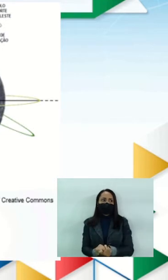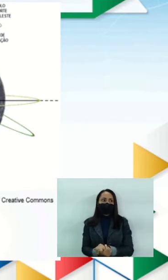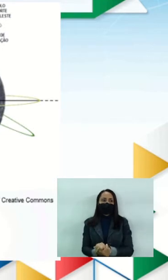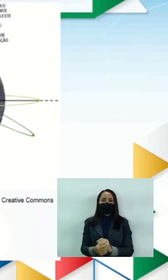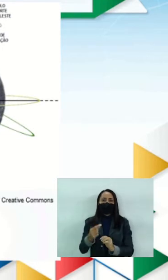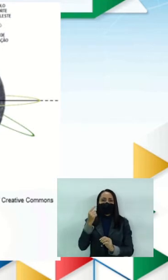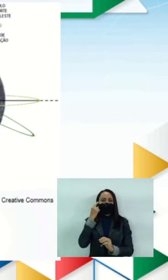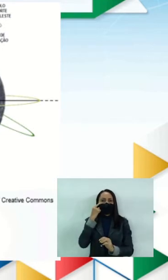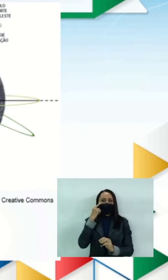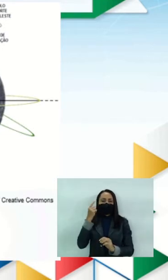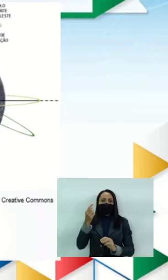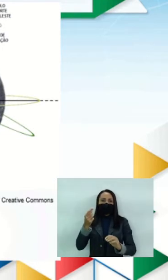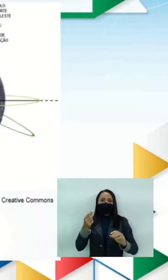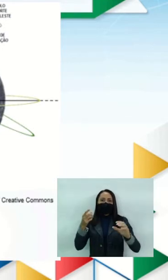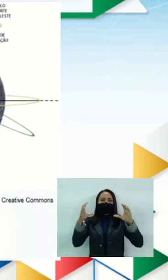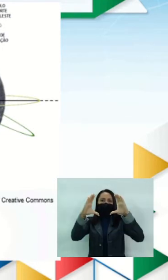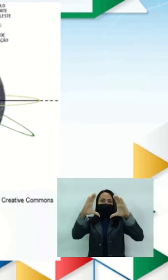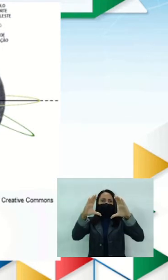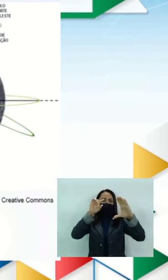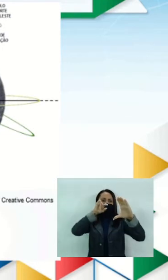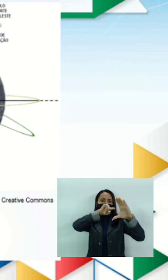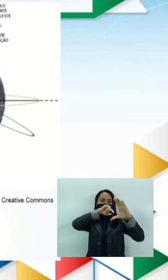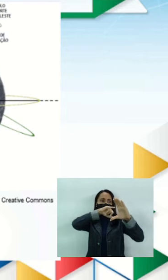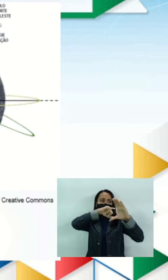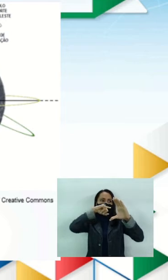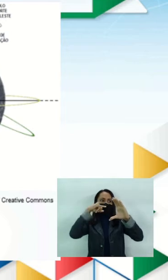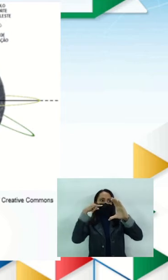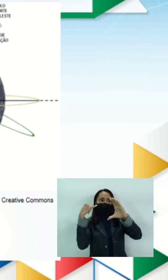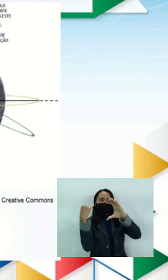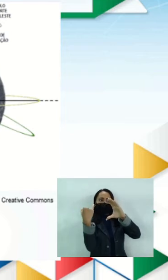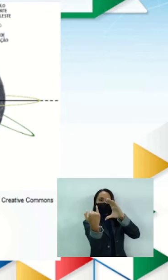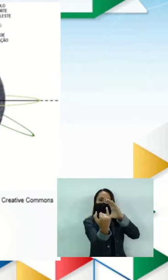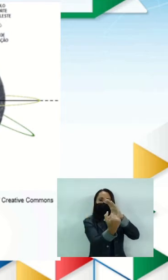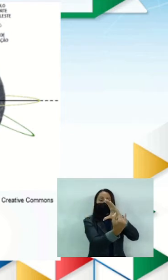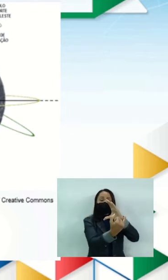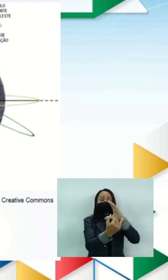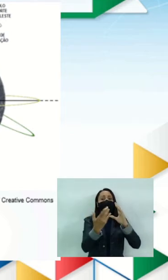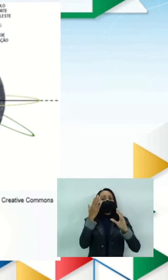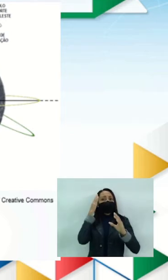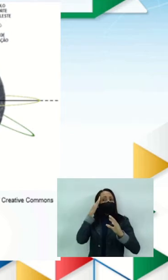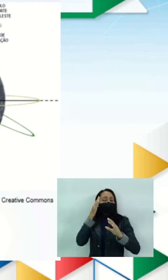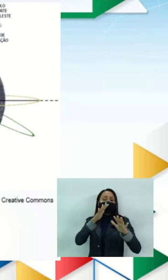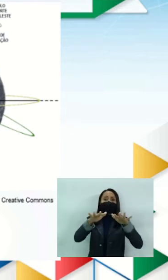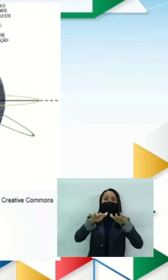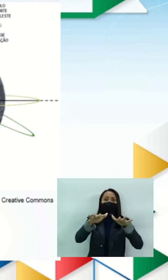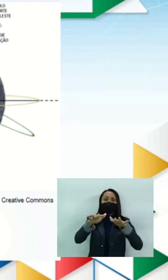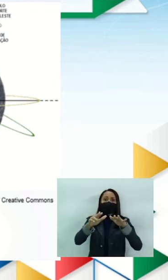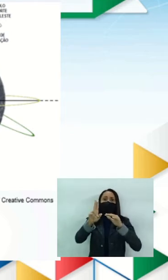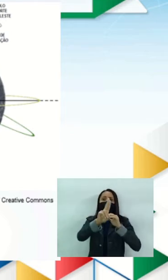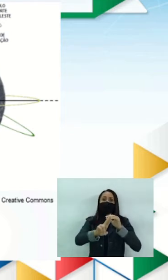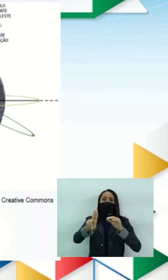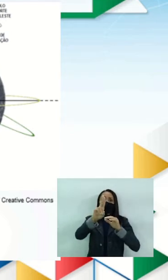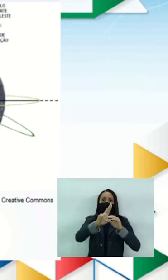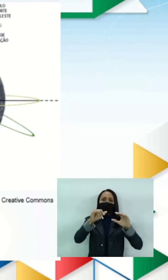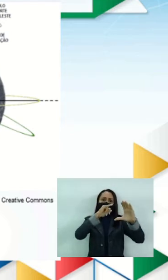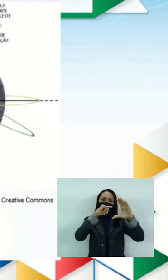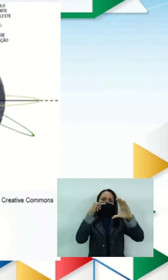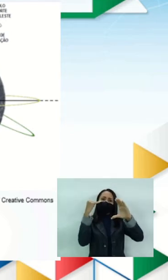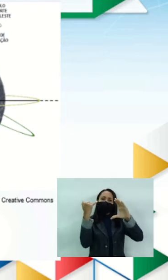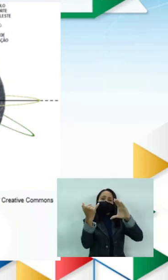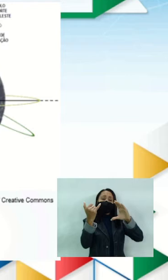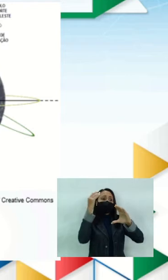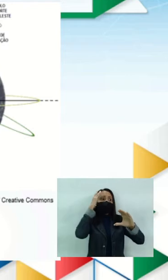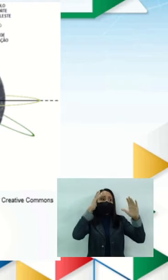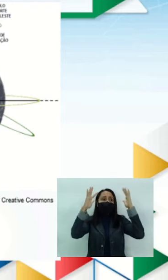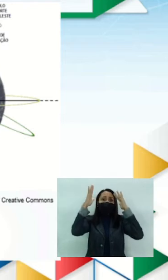Observar a linha do Equador. Para compreender melhor como a Terra se movimenta, convencionou-se o uso de algumas linhas imaginárias.